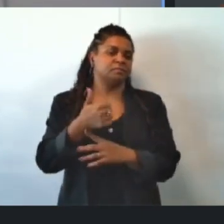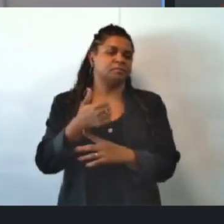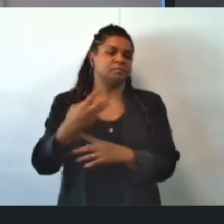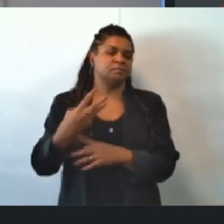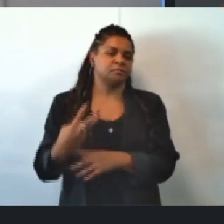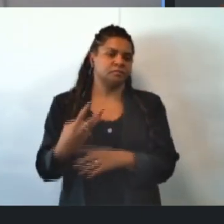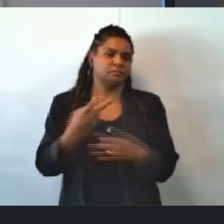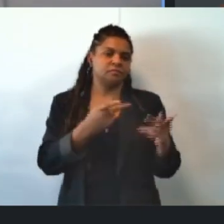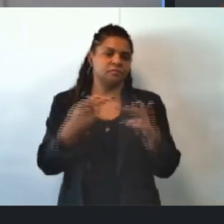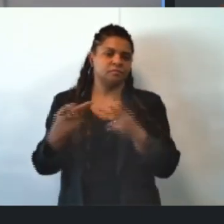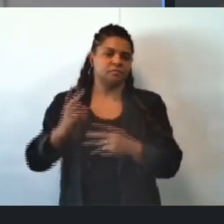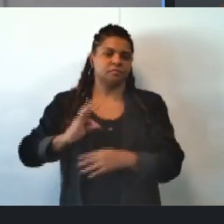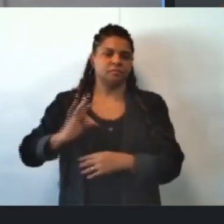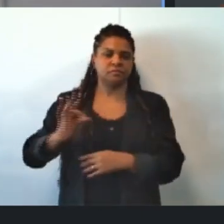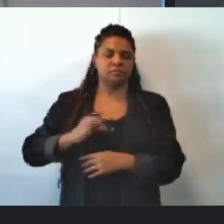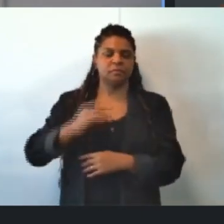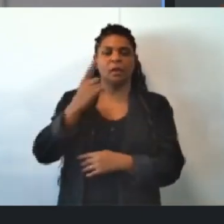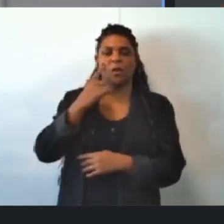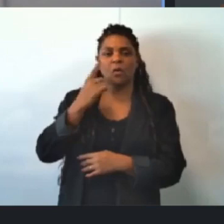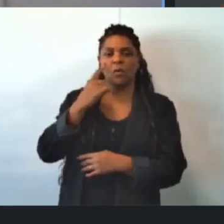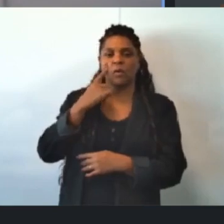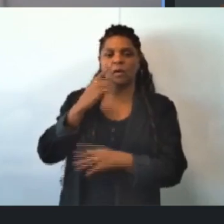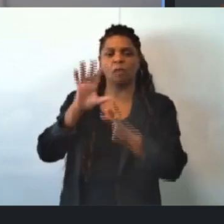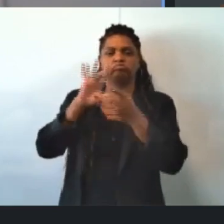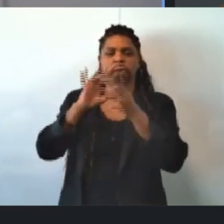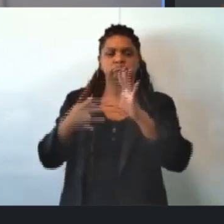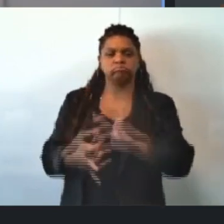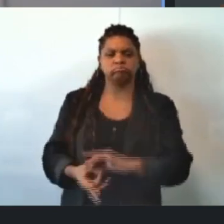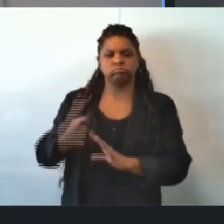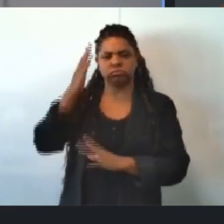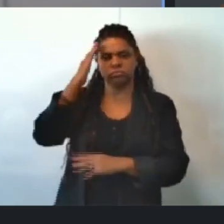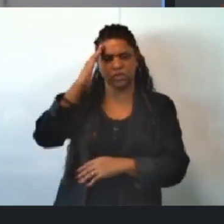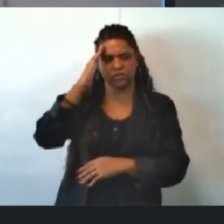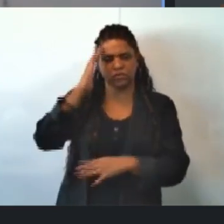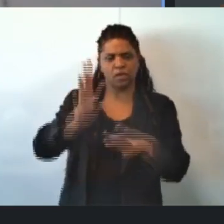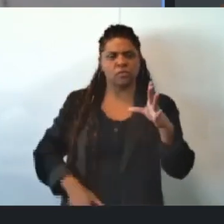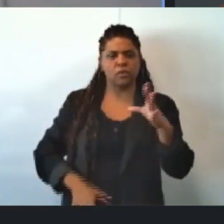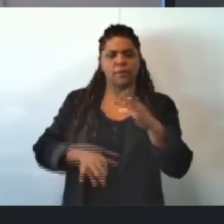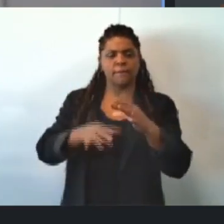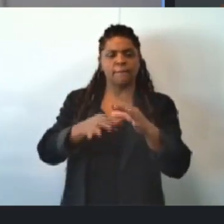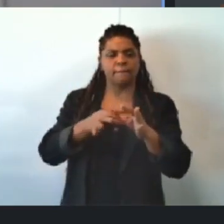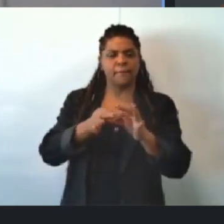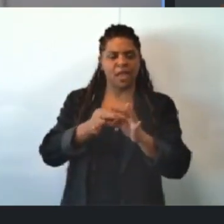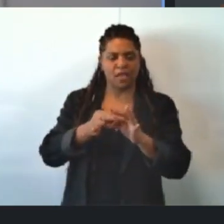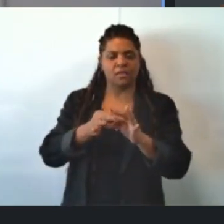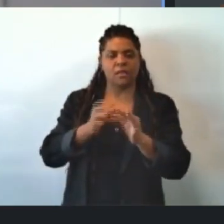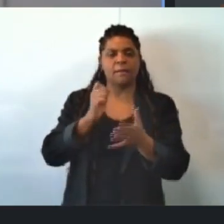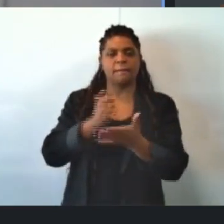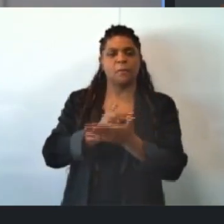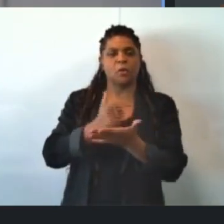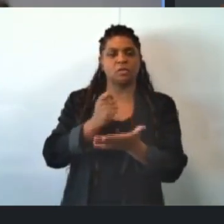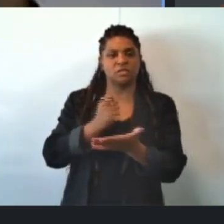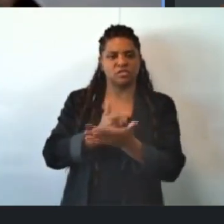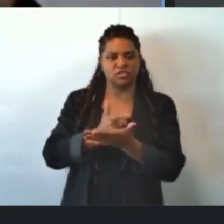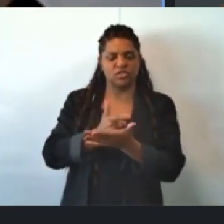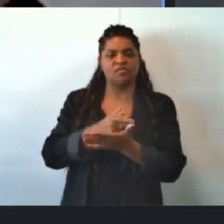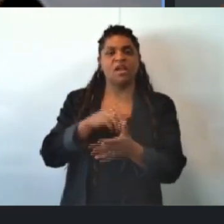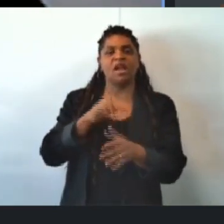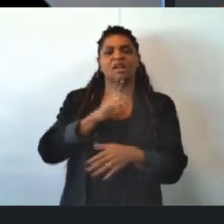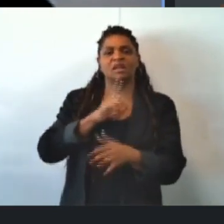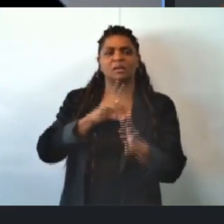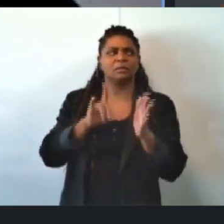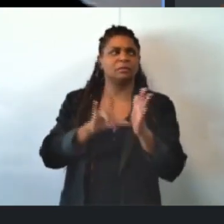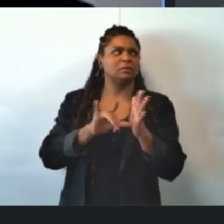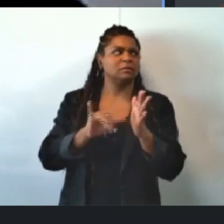do atendimento da emenda impositiva número 369 de 2022 para compor a Lei Orçamentária Anual, LOA, de